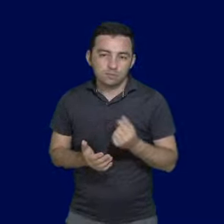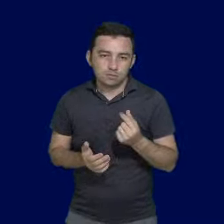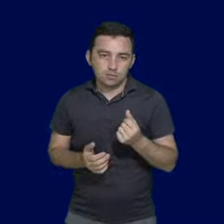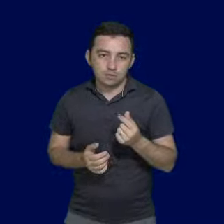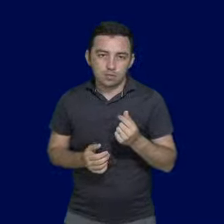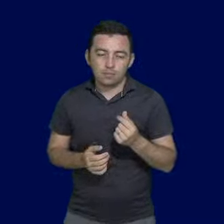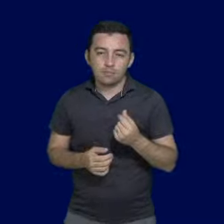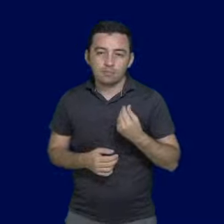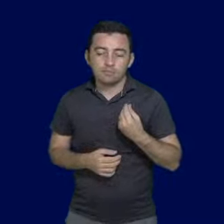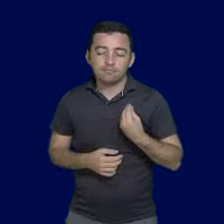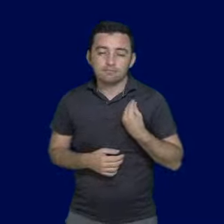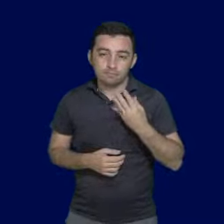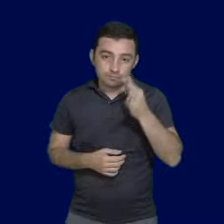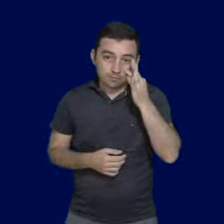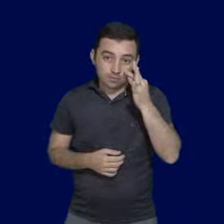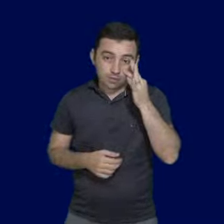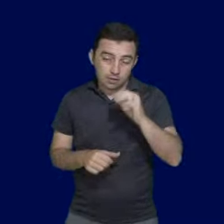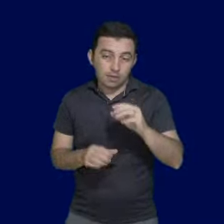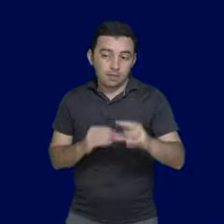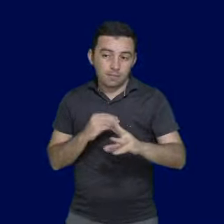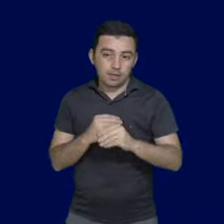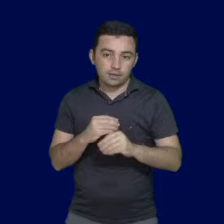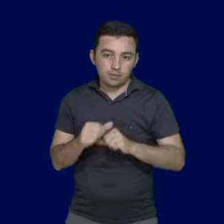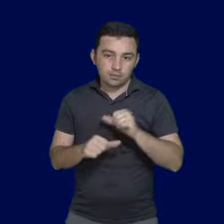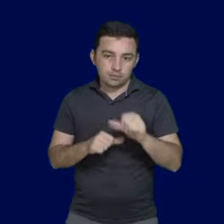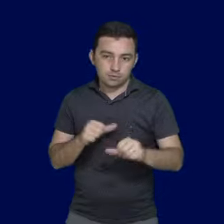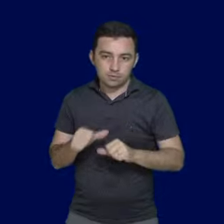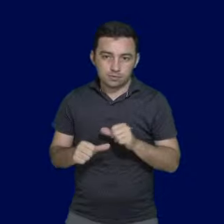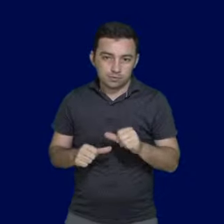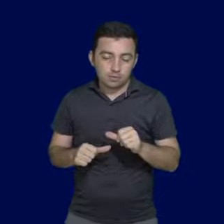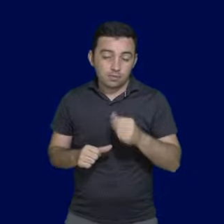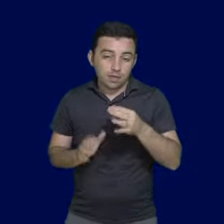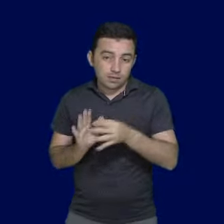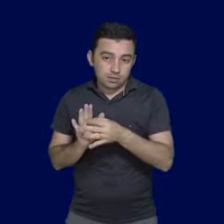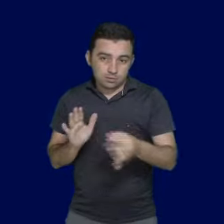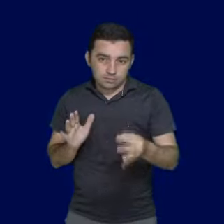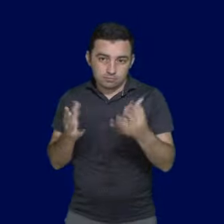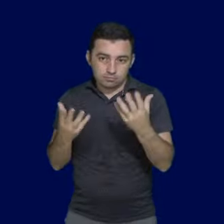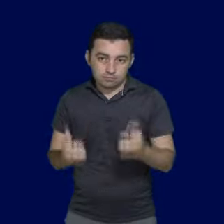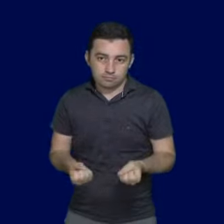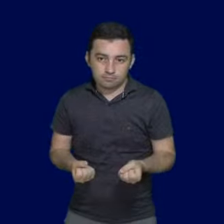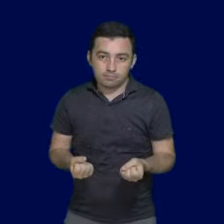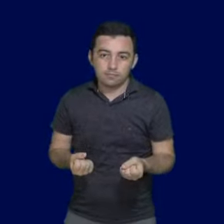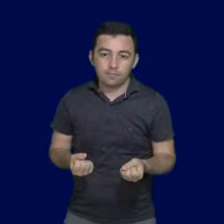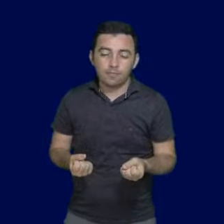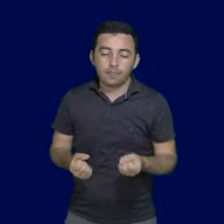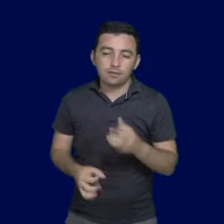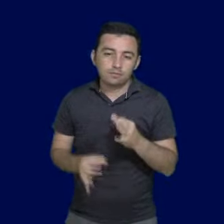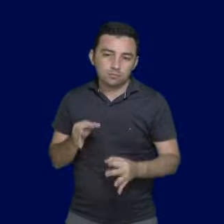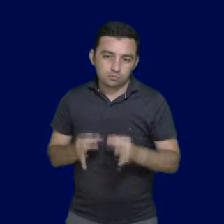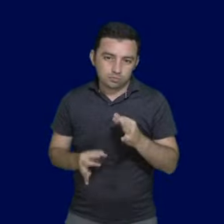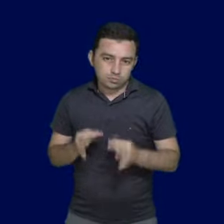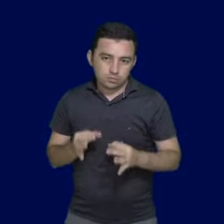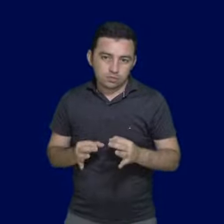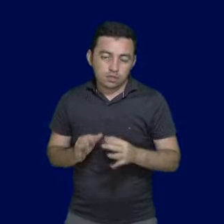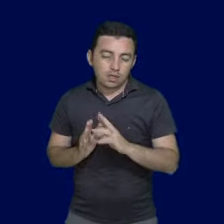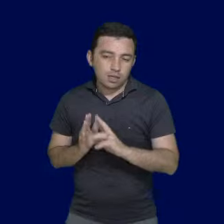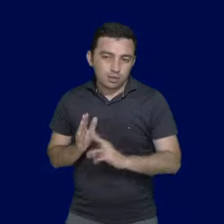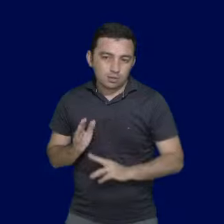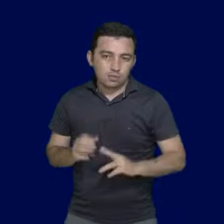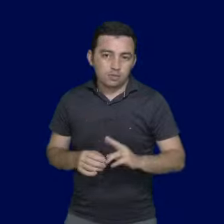presencial, com emenda modificativa e parecer desfavorável das comissões de Constituição e Justiça, relator deputado Camilo